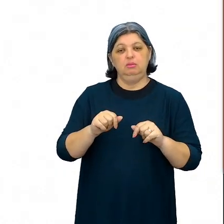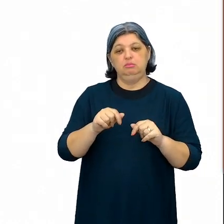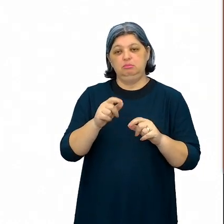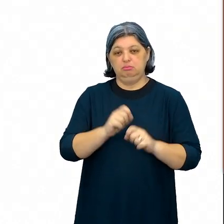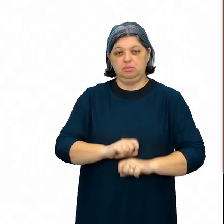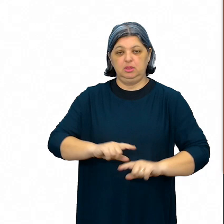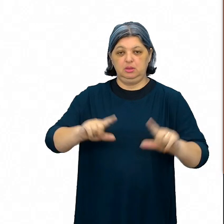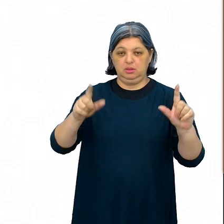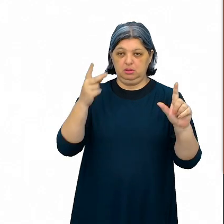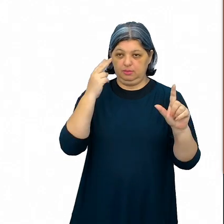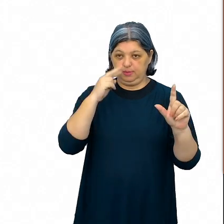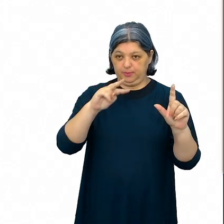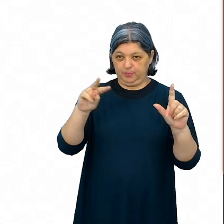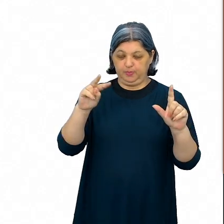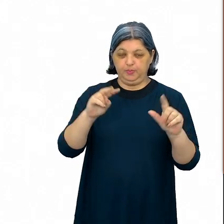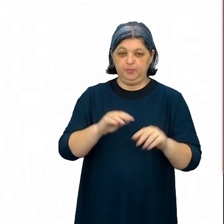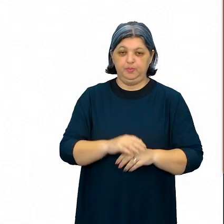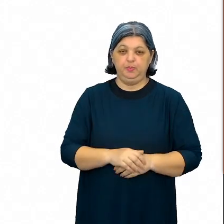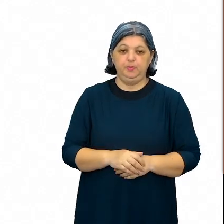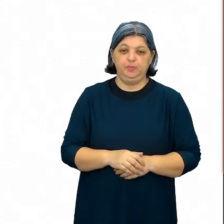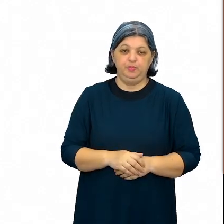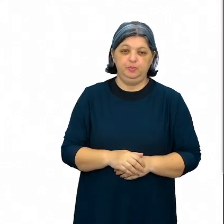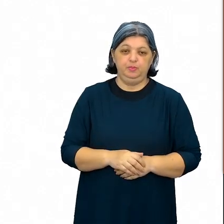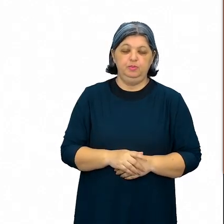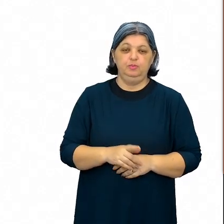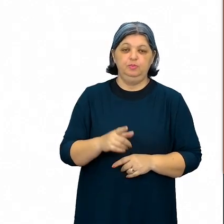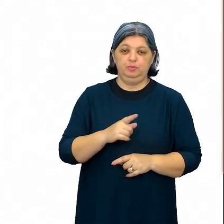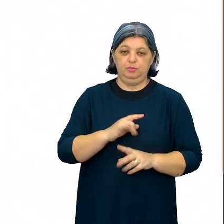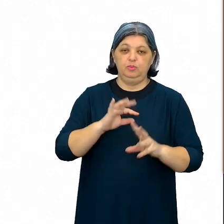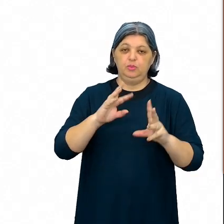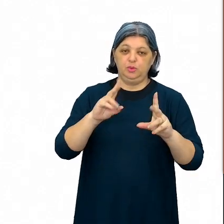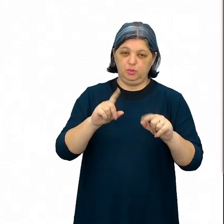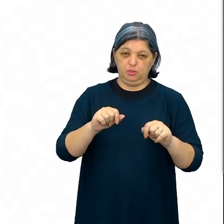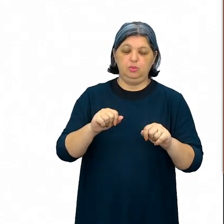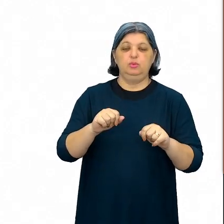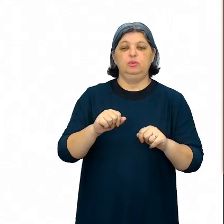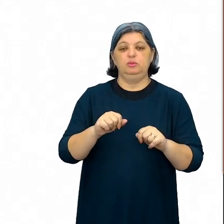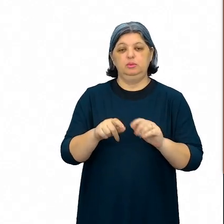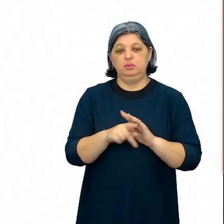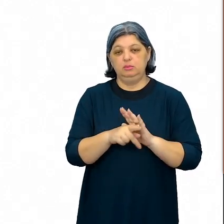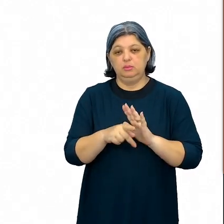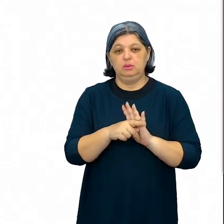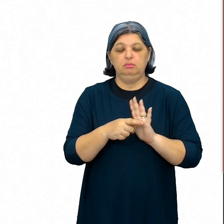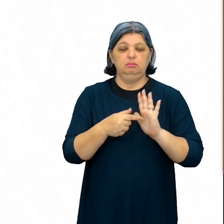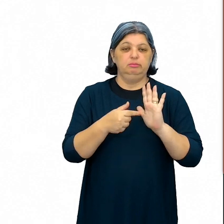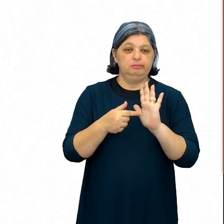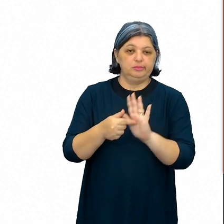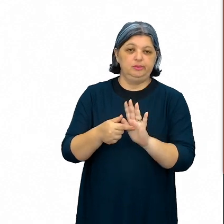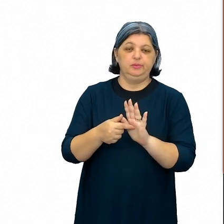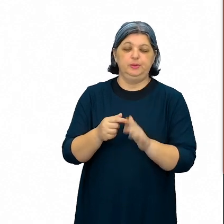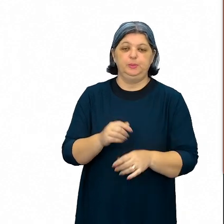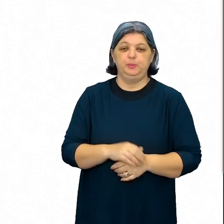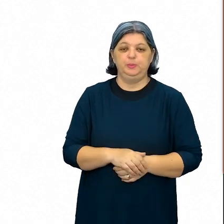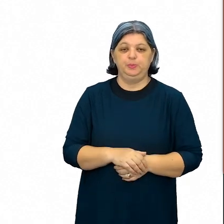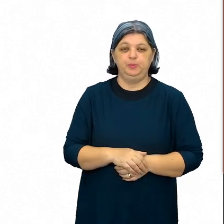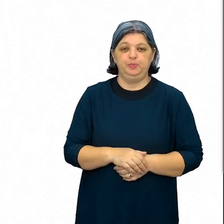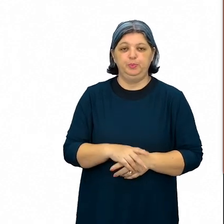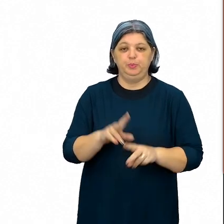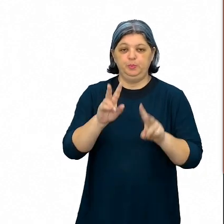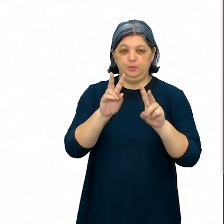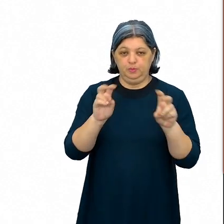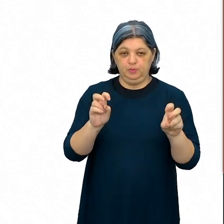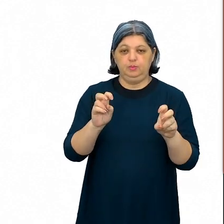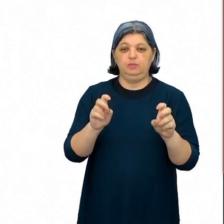primeira tela né É É aquilo que contém em quase todas as transmissões não todas Então tá aqui nosso